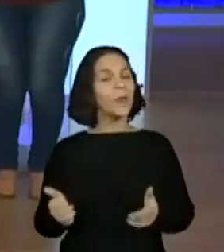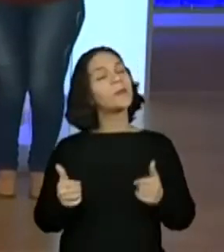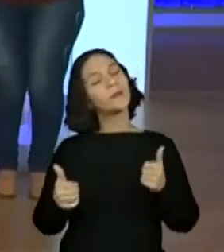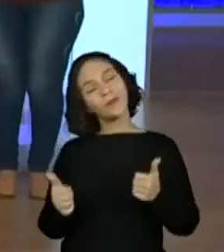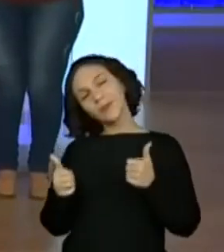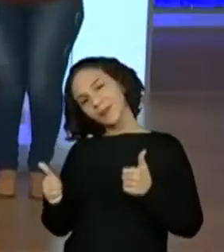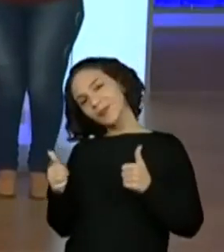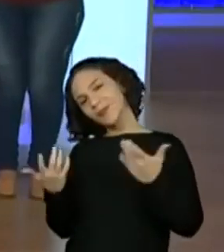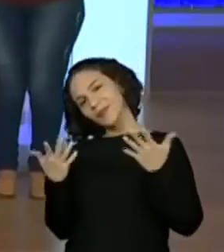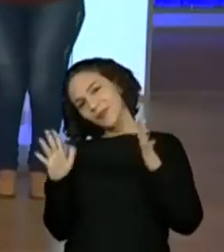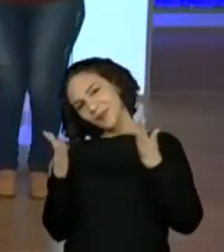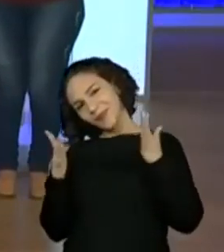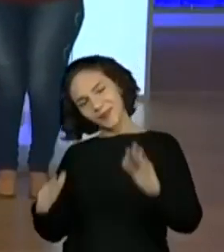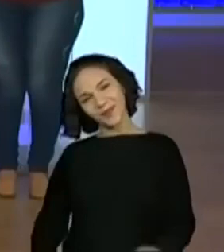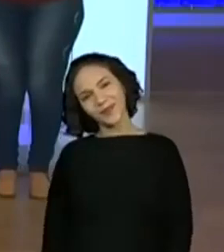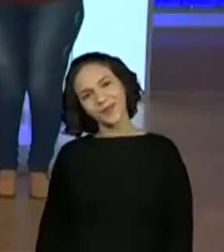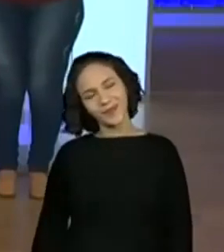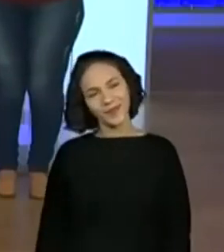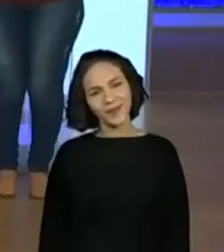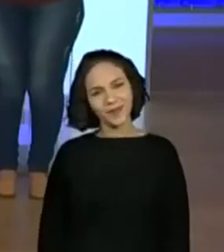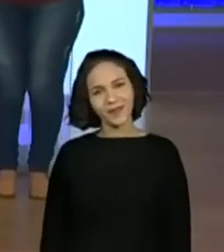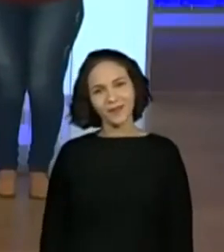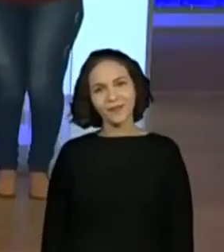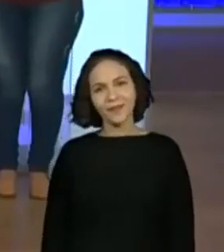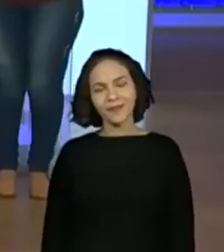João Vitor. Parabéns.